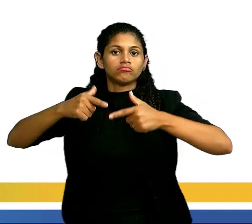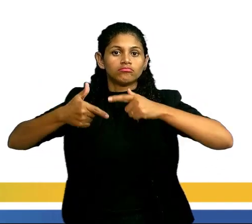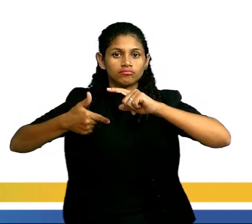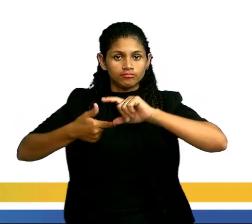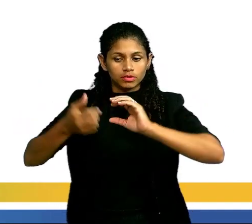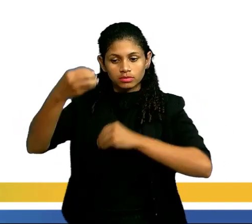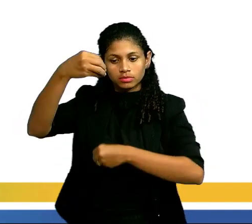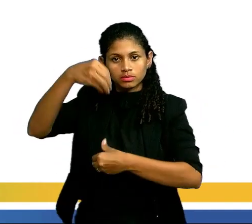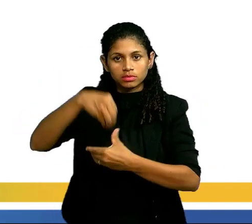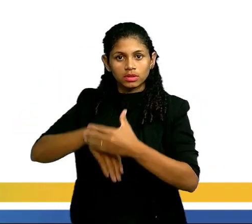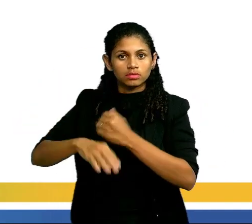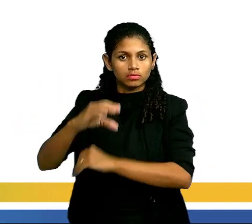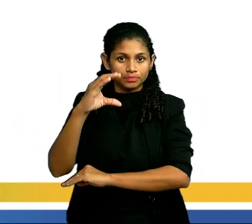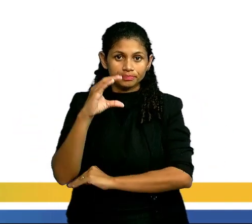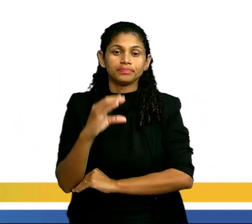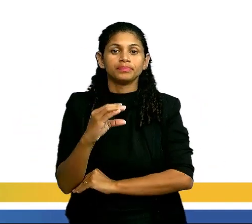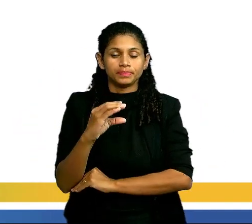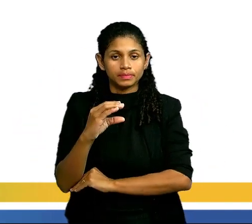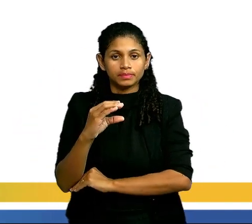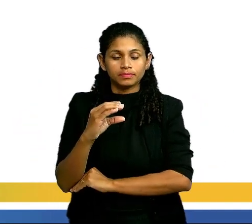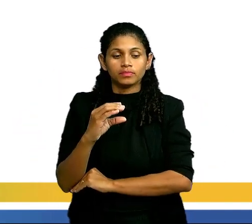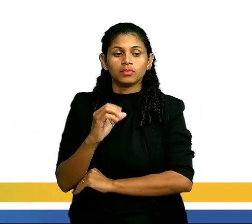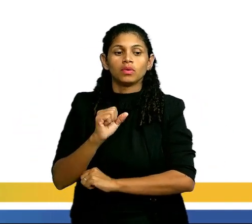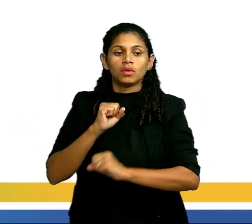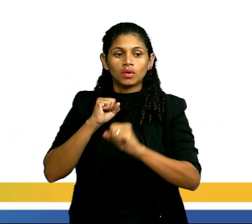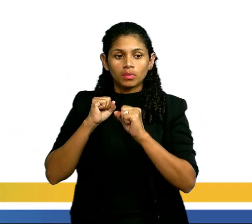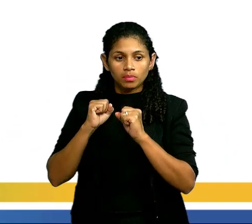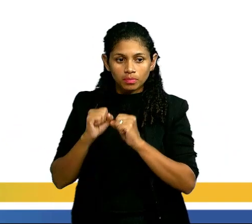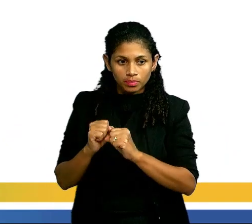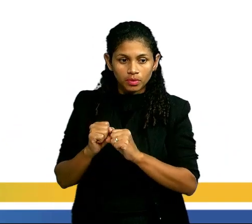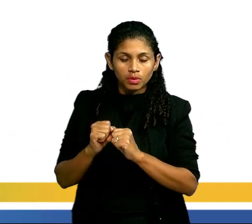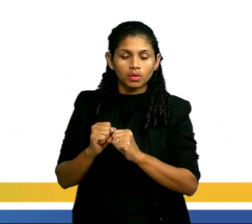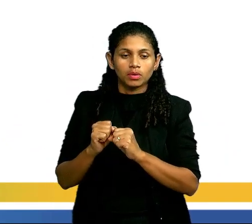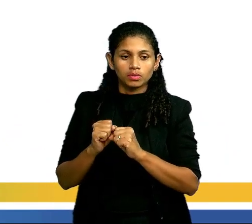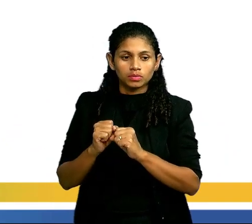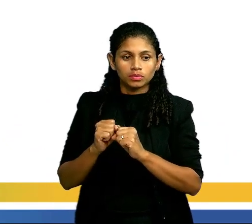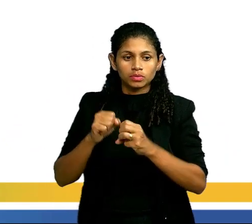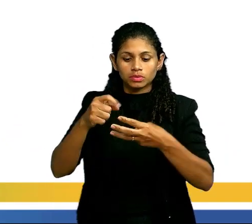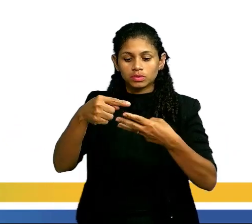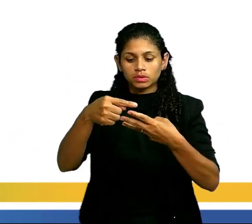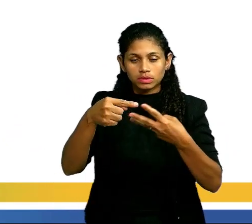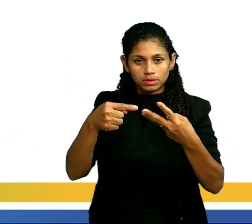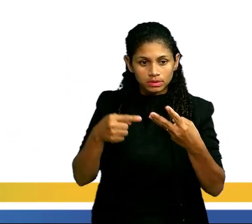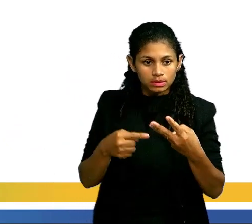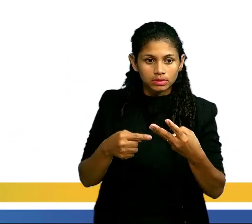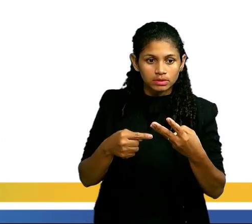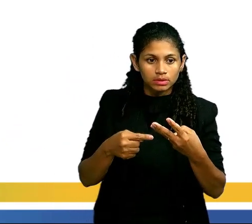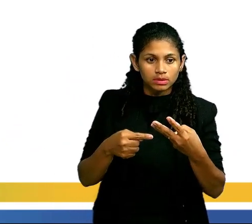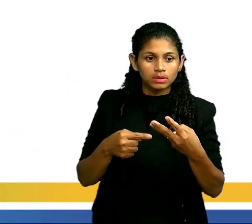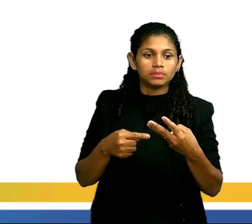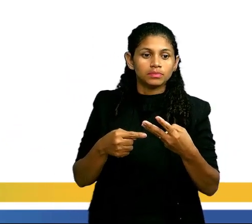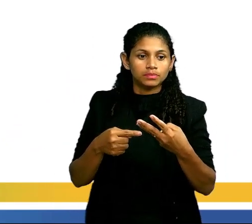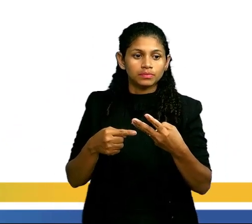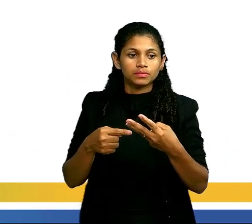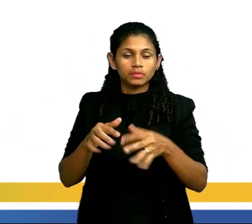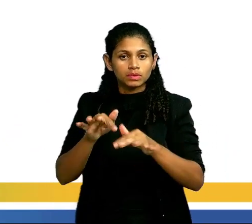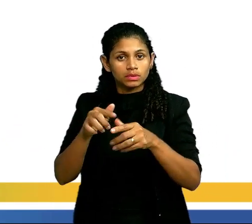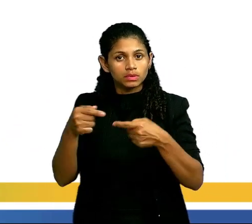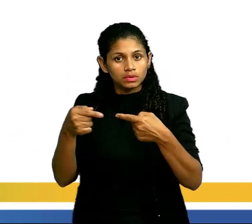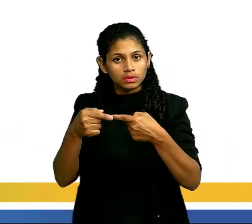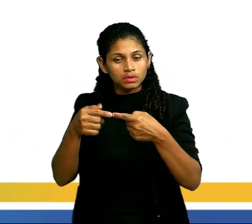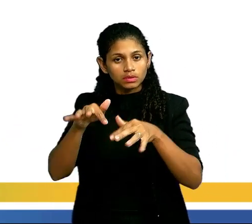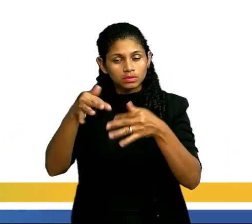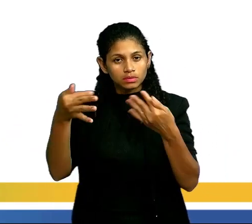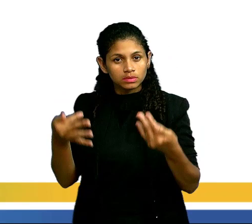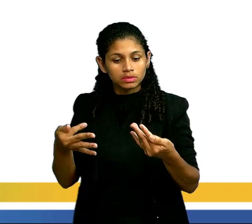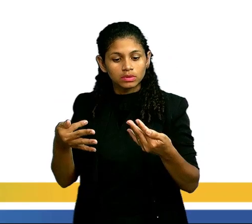de carbono. Então o carbono ele pode ser tetraédrico se fizer ligações simples, ele pode ser um carbono trigonal se ele fizer ligação